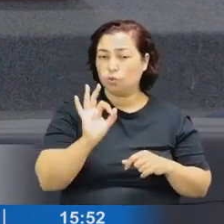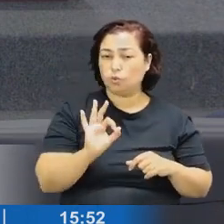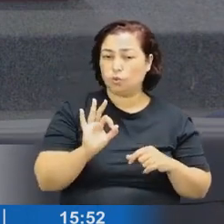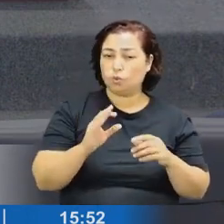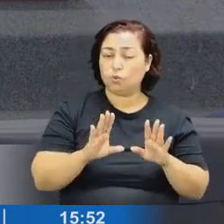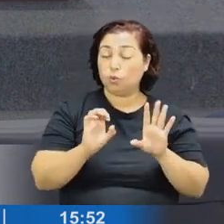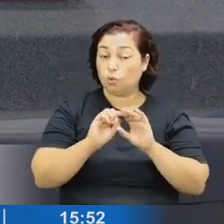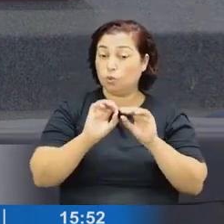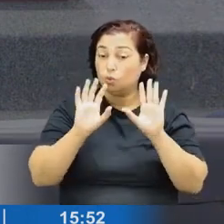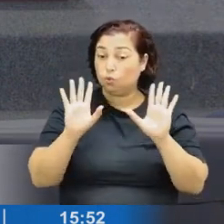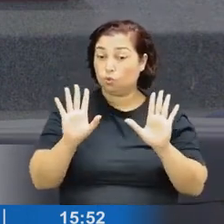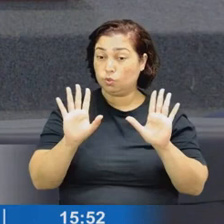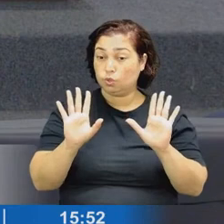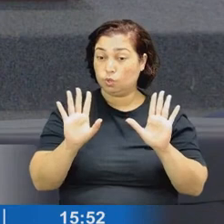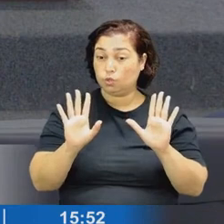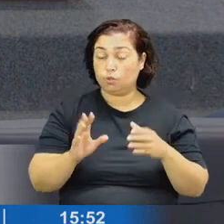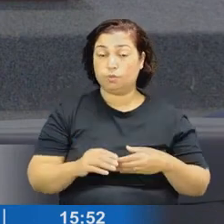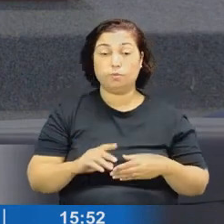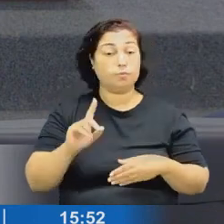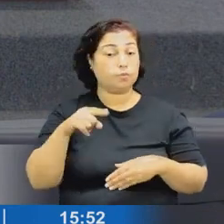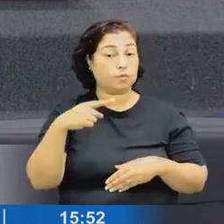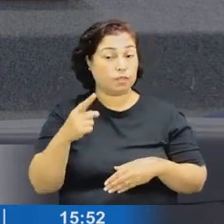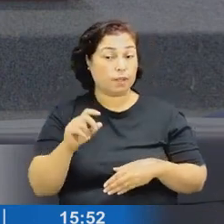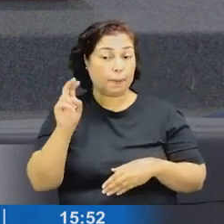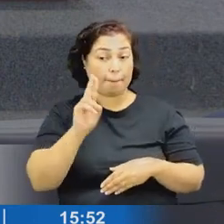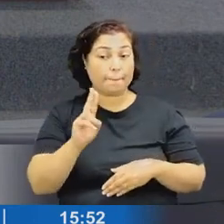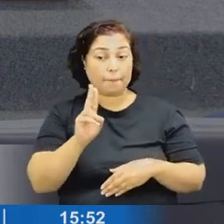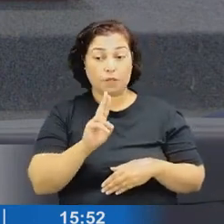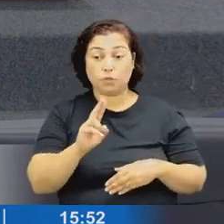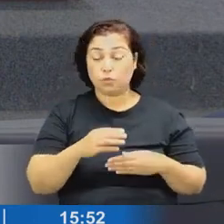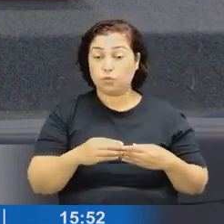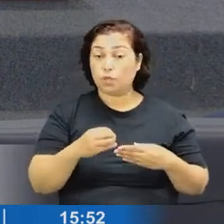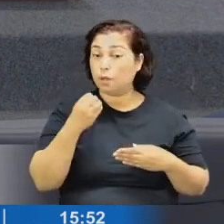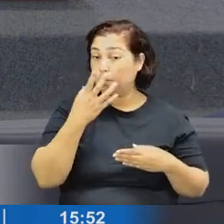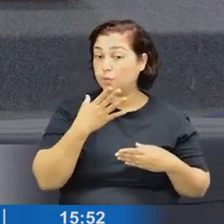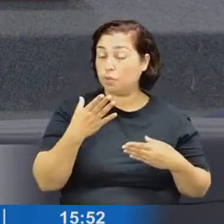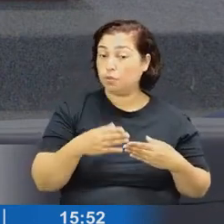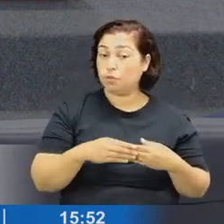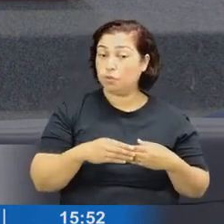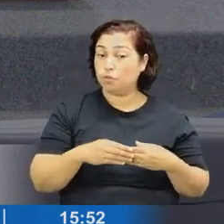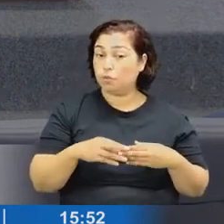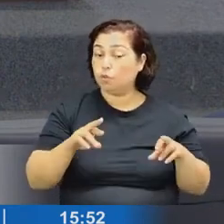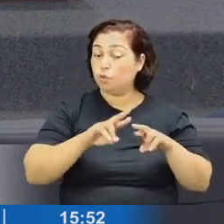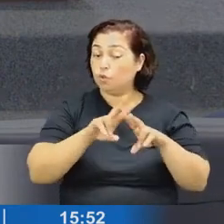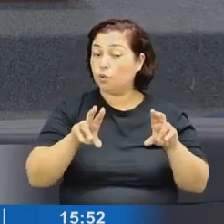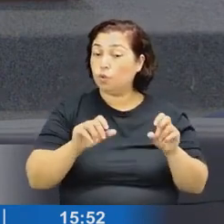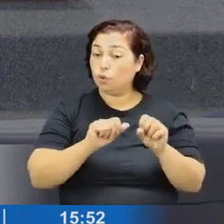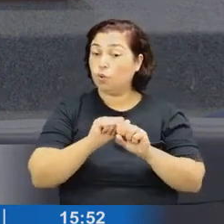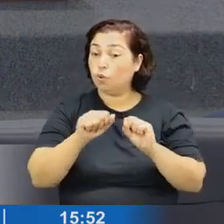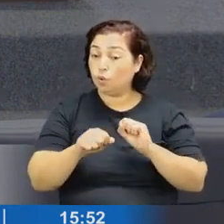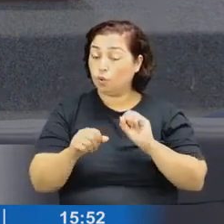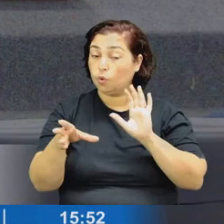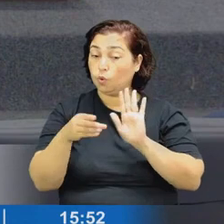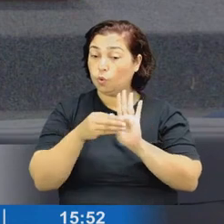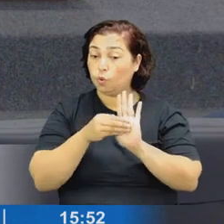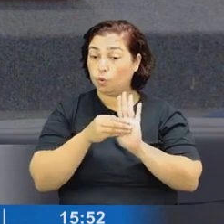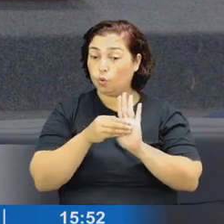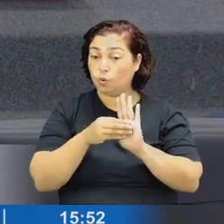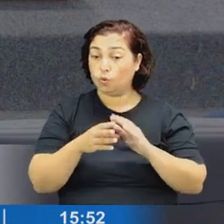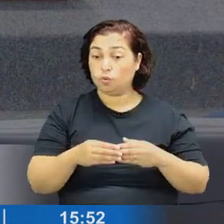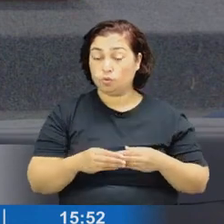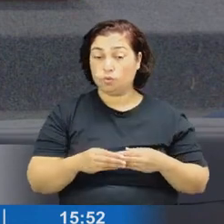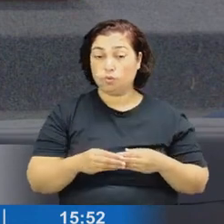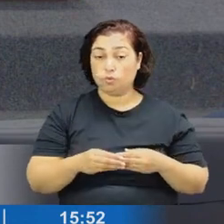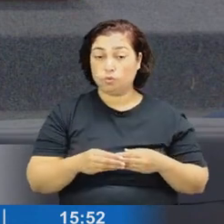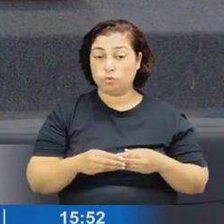isso já dá uma sobre a saída né e depois para usar bem isso é a variação no formato do conteúdo né o mesmo conteúdo